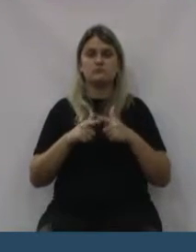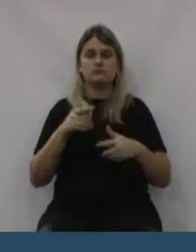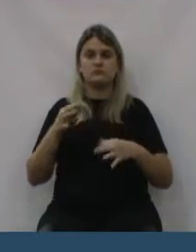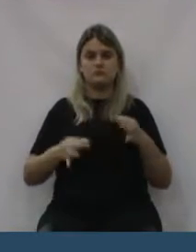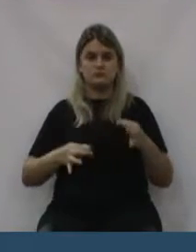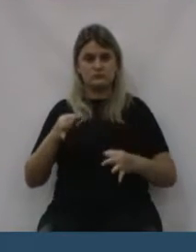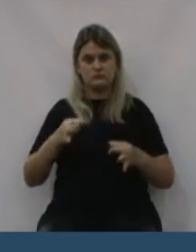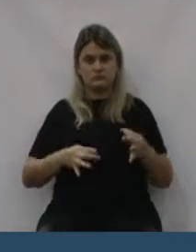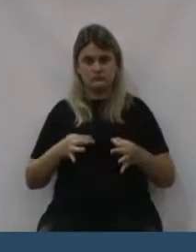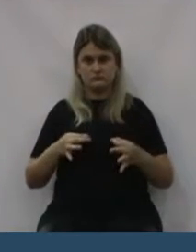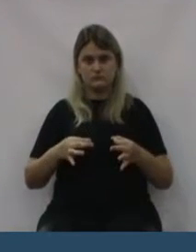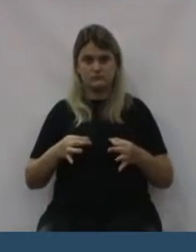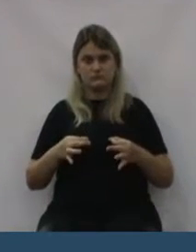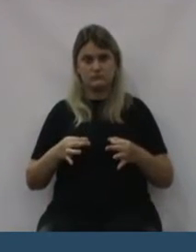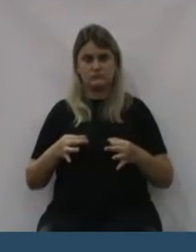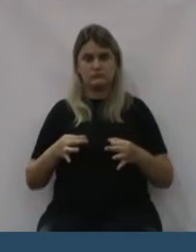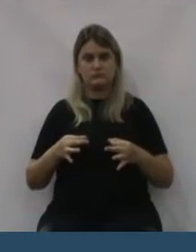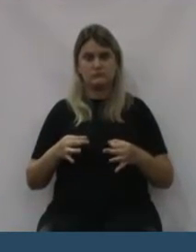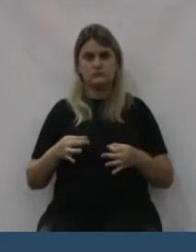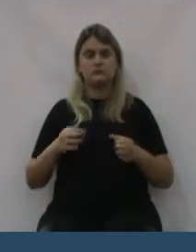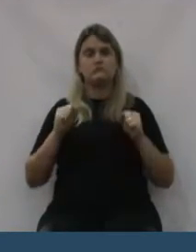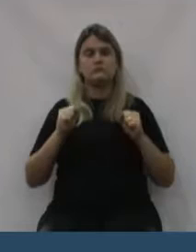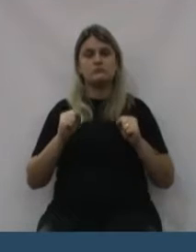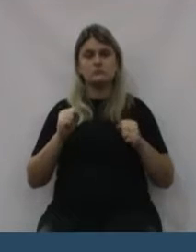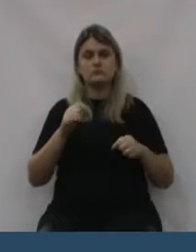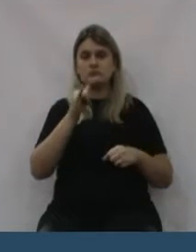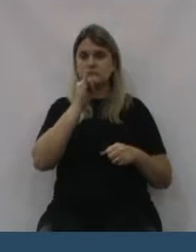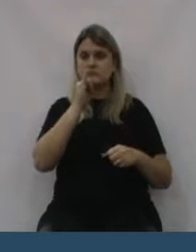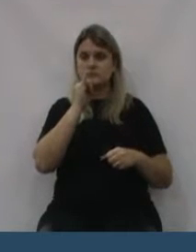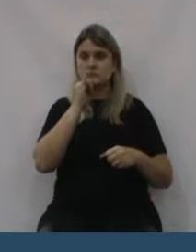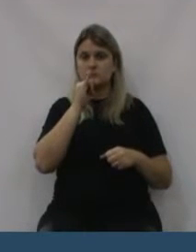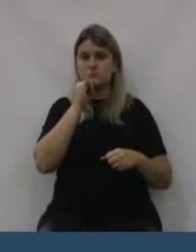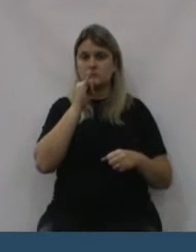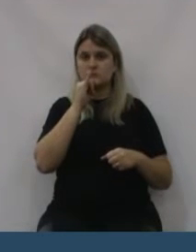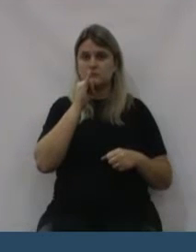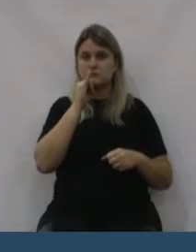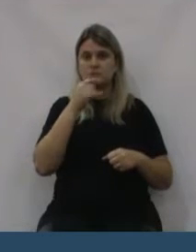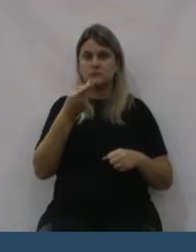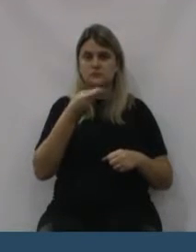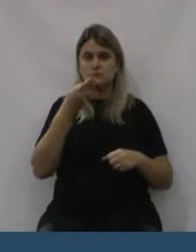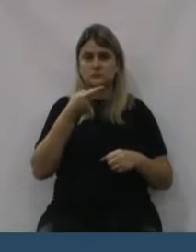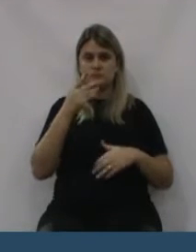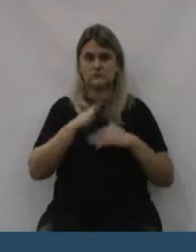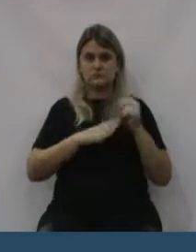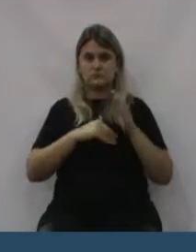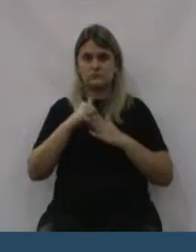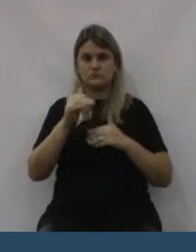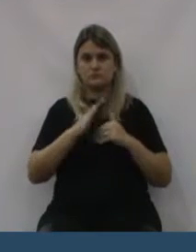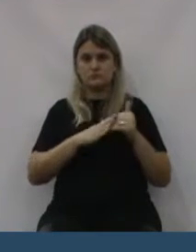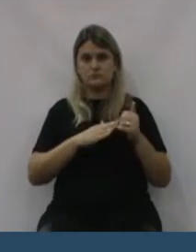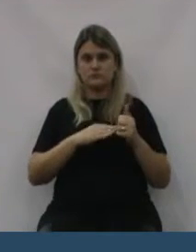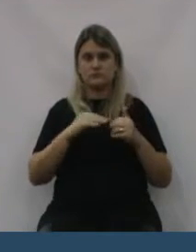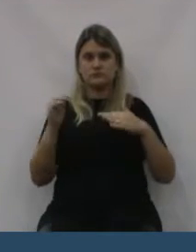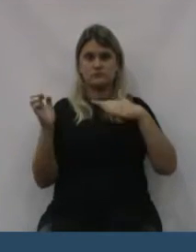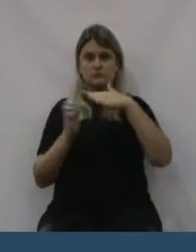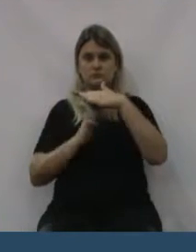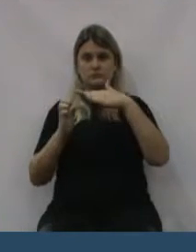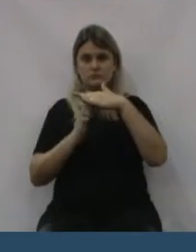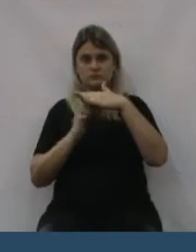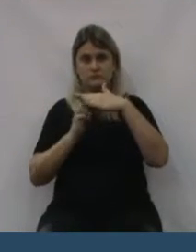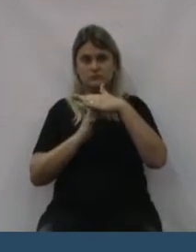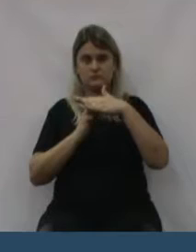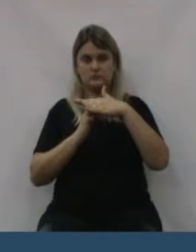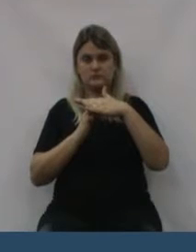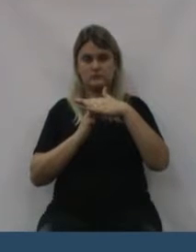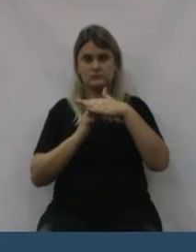o legislador, ou seja, tanto o vereador como o deputado, deve mostrar suas posições, sem a